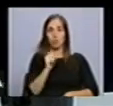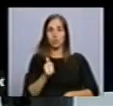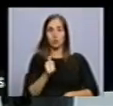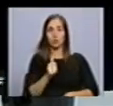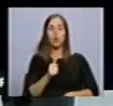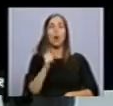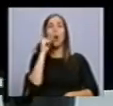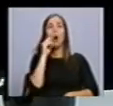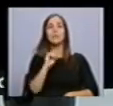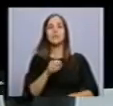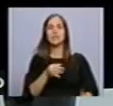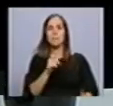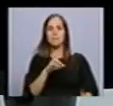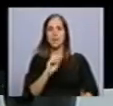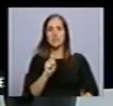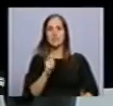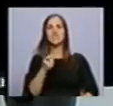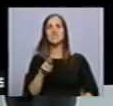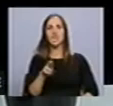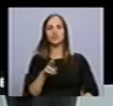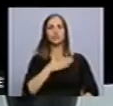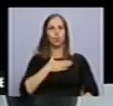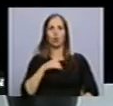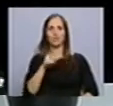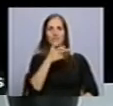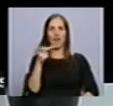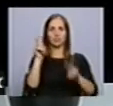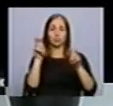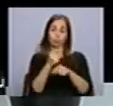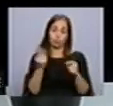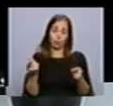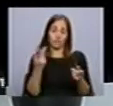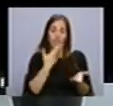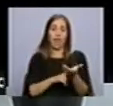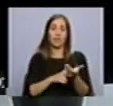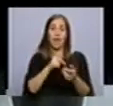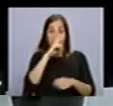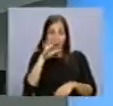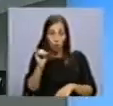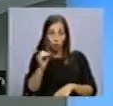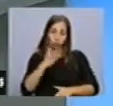nunca gostou muito dessa citação e com toda a razão, porque é com o erro que nós aprendemos. E então a SpaceX